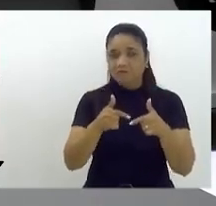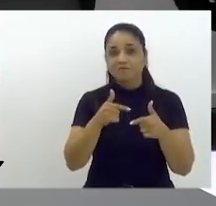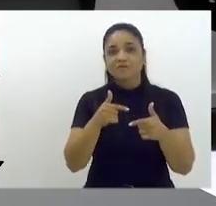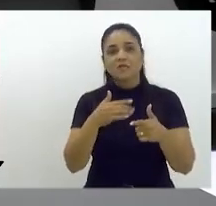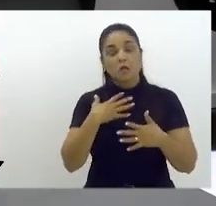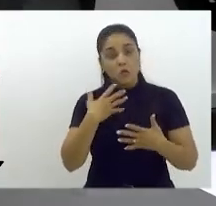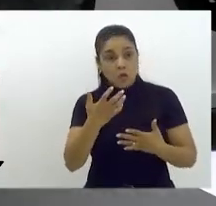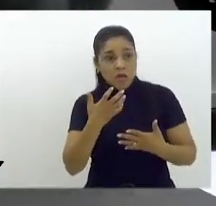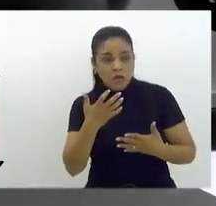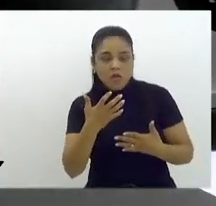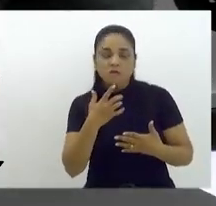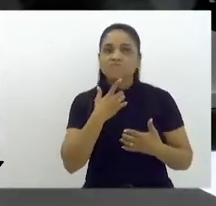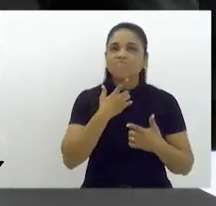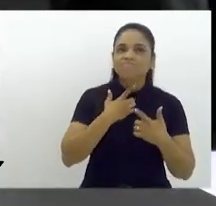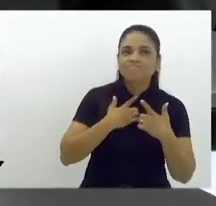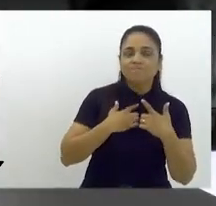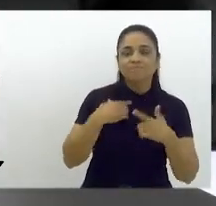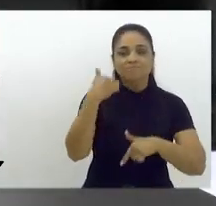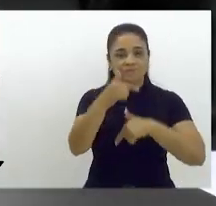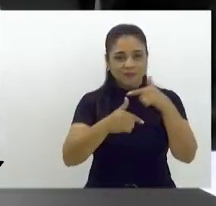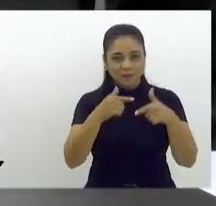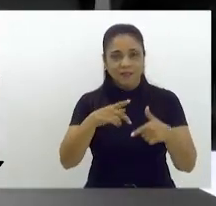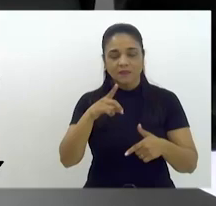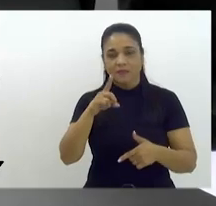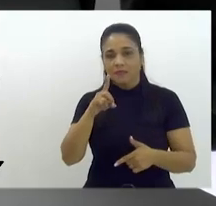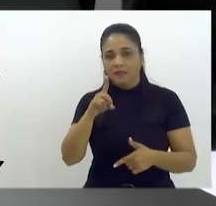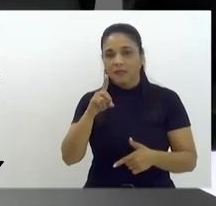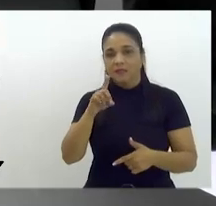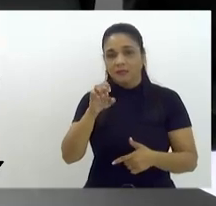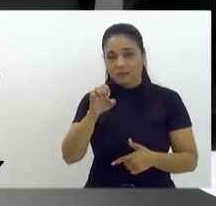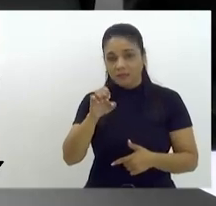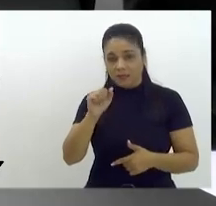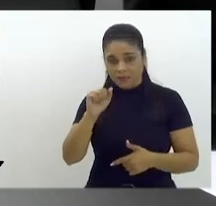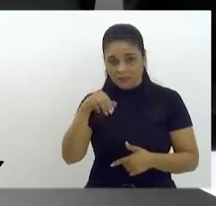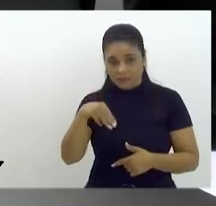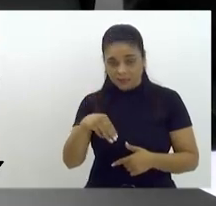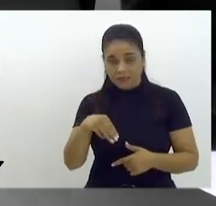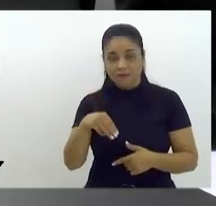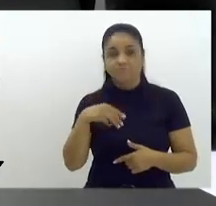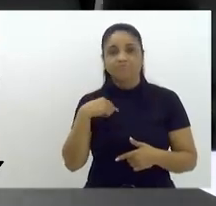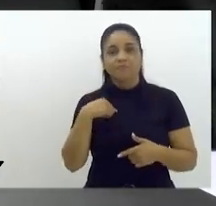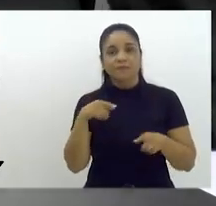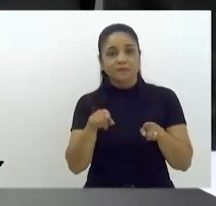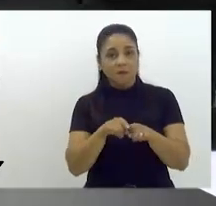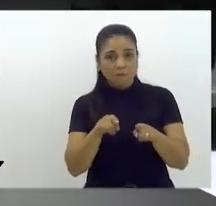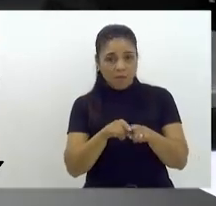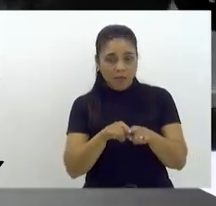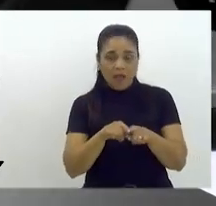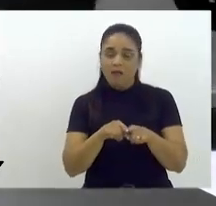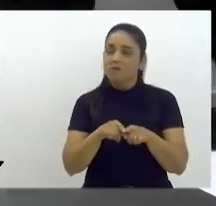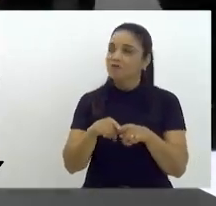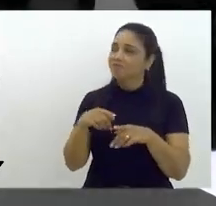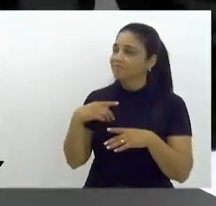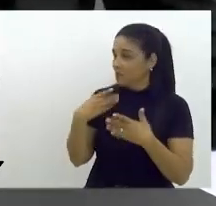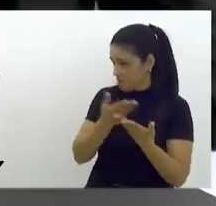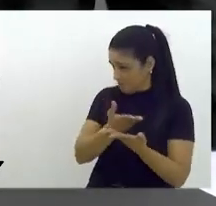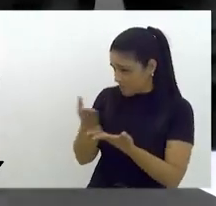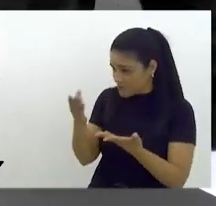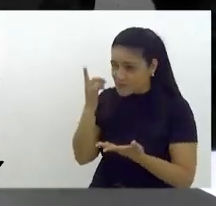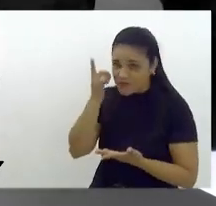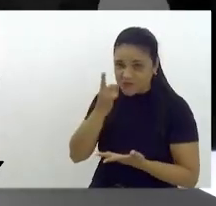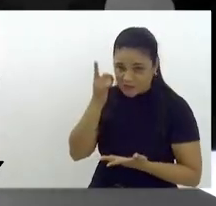sempre quis trabalhar em leões Isso é uma verdade mas é também um paradoxalmente cumprimento também as outras deputadas